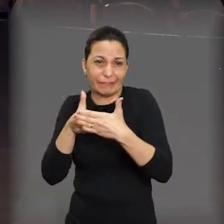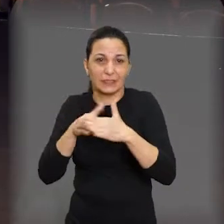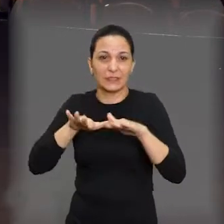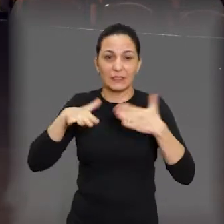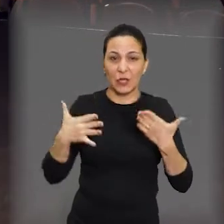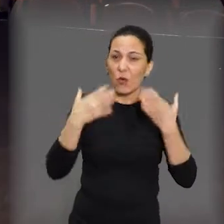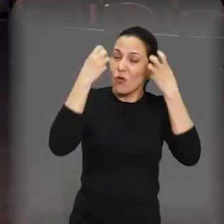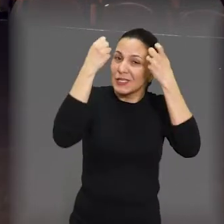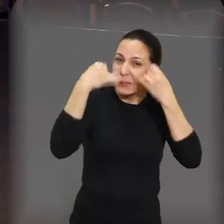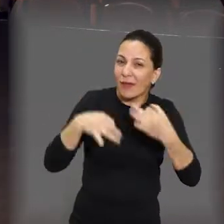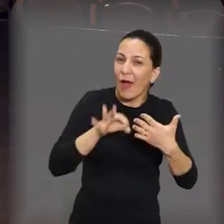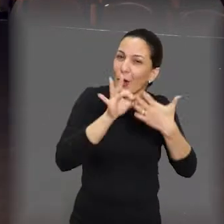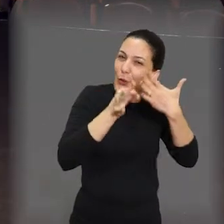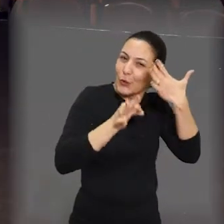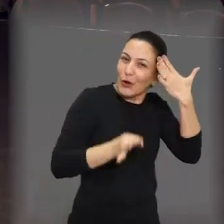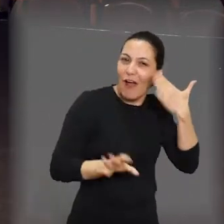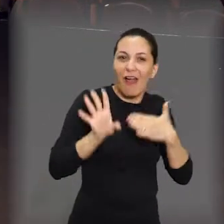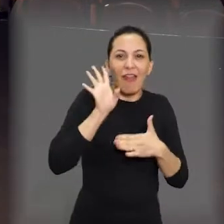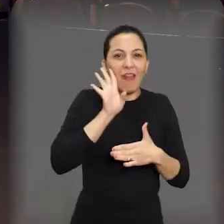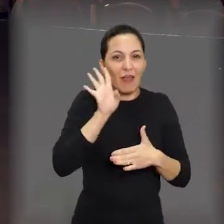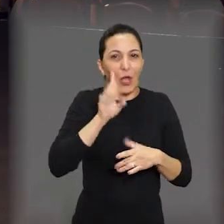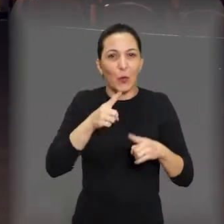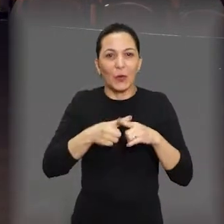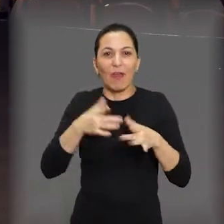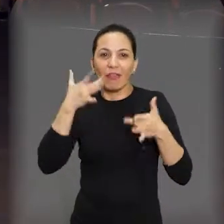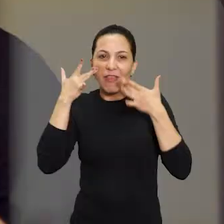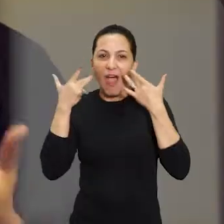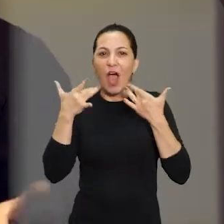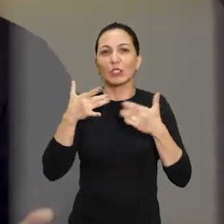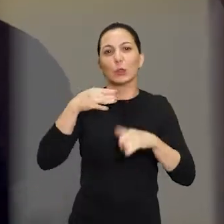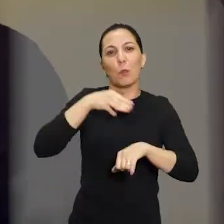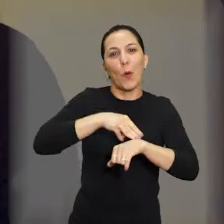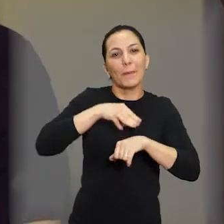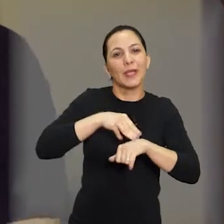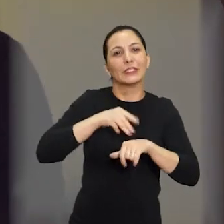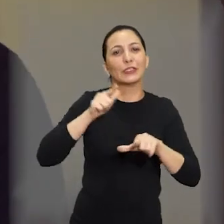isso é fazer, dar às vezes algum